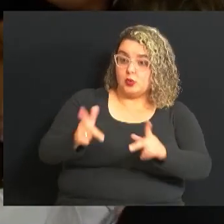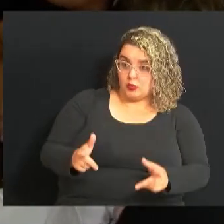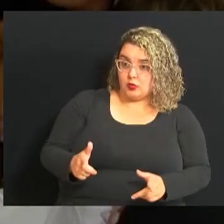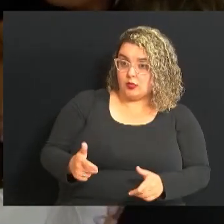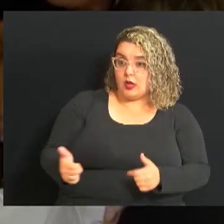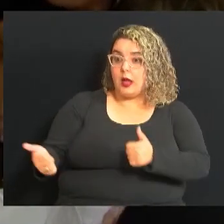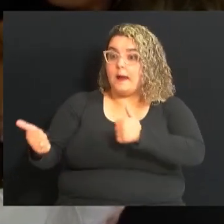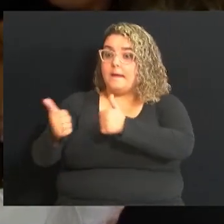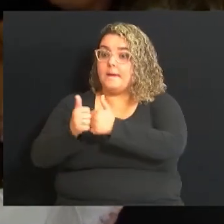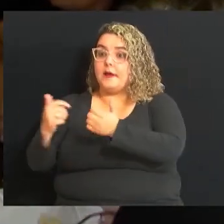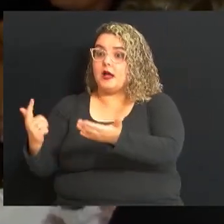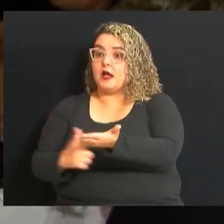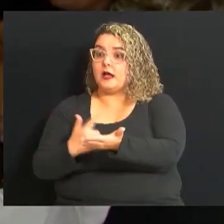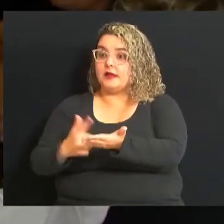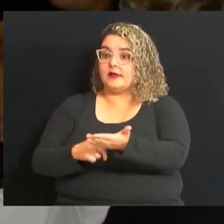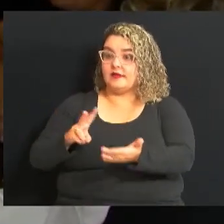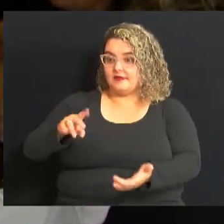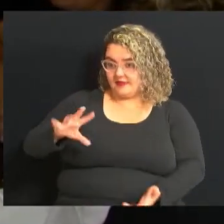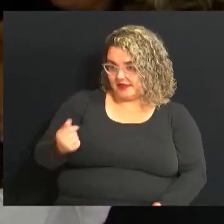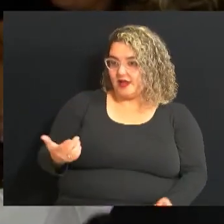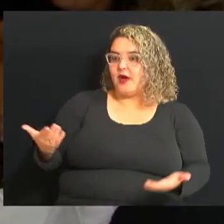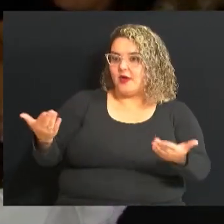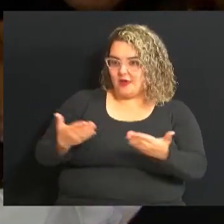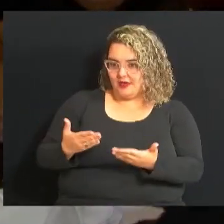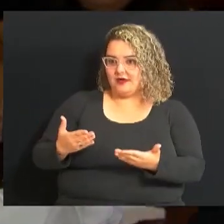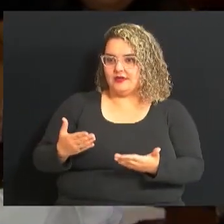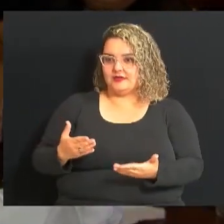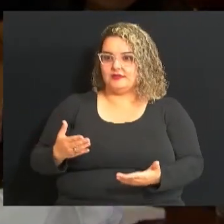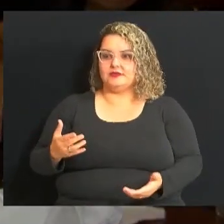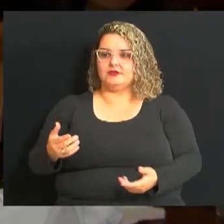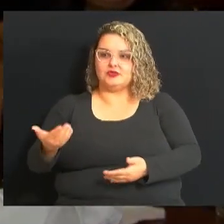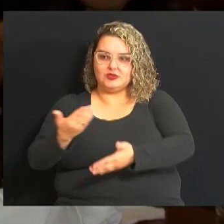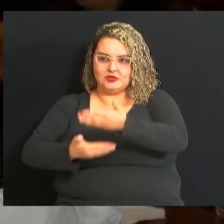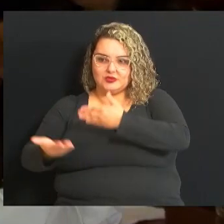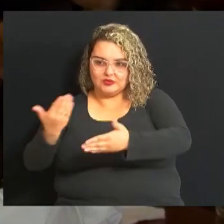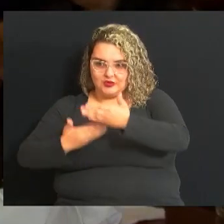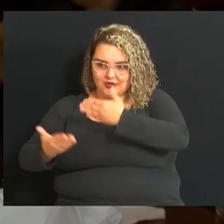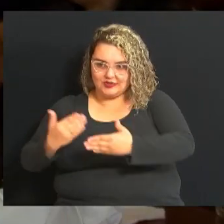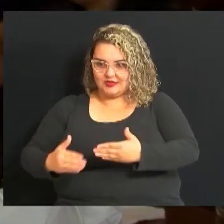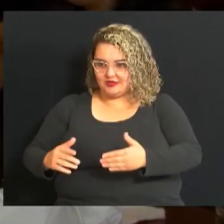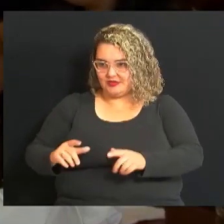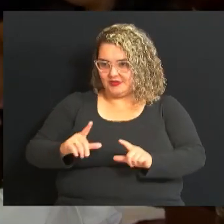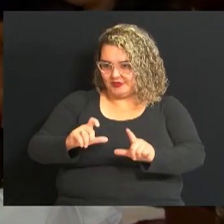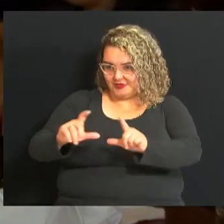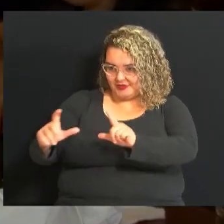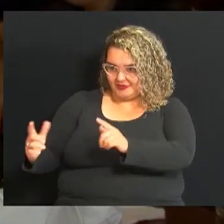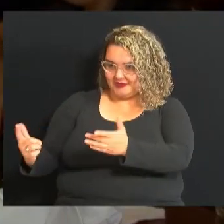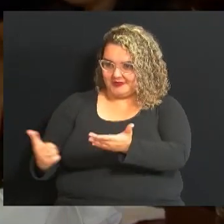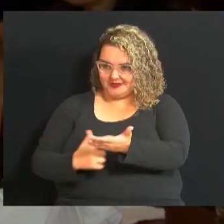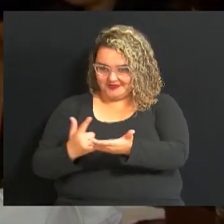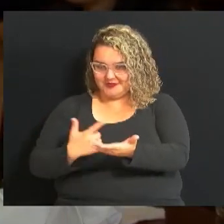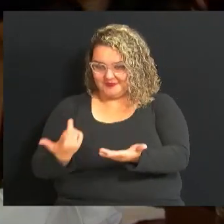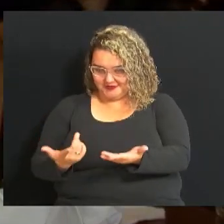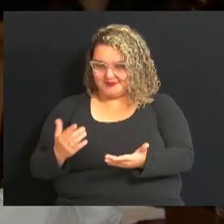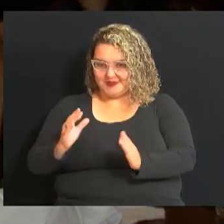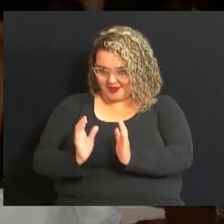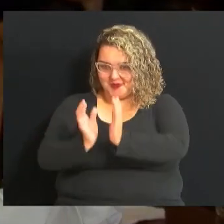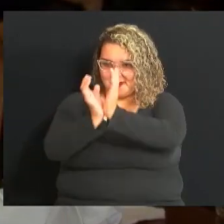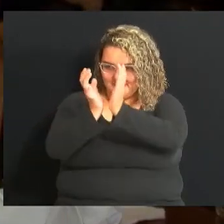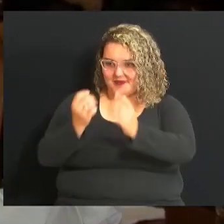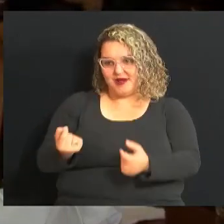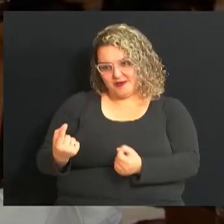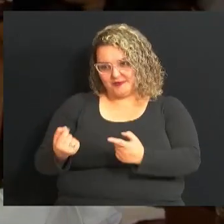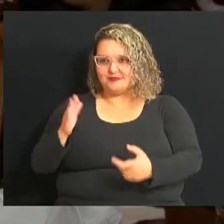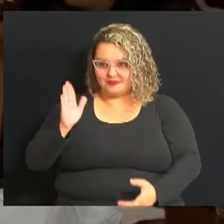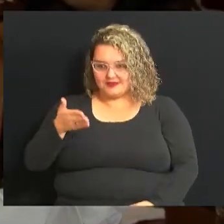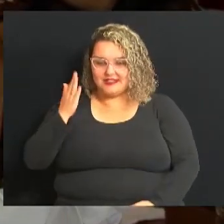da Livraria da Vila, onde hoje é o nosso posto de trocas de figurinhas, então acho que alguns já devem ter usufruído desse espaço.